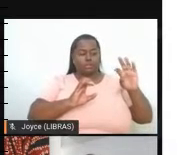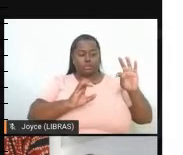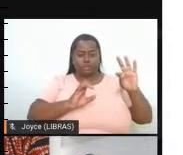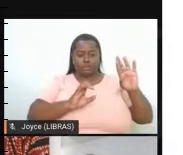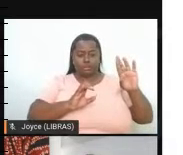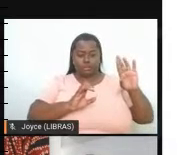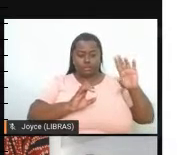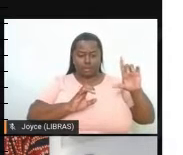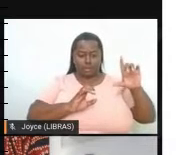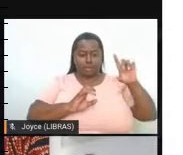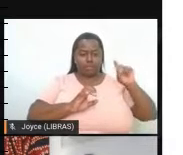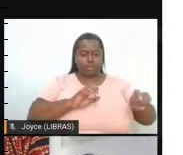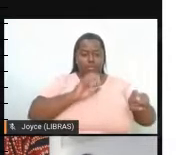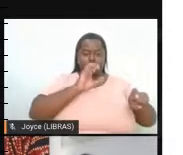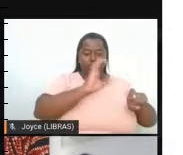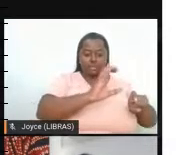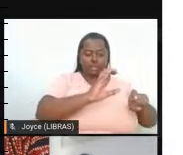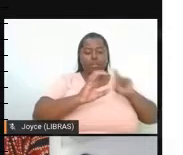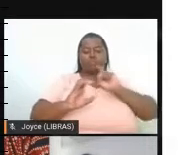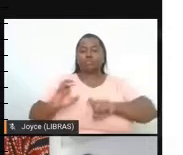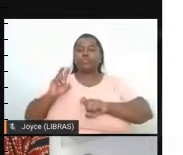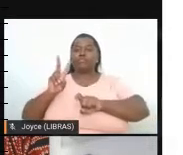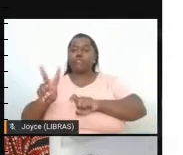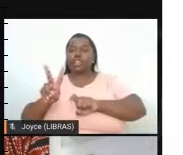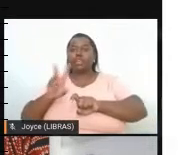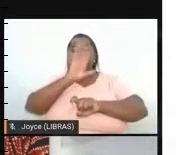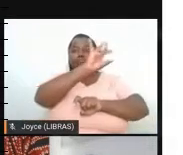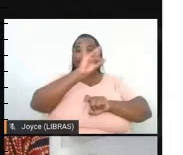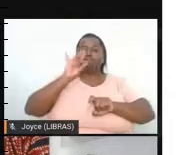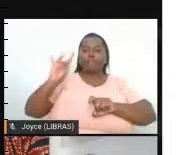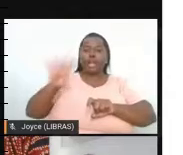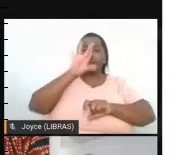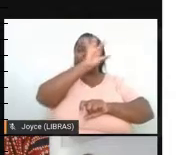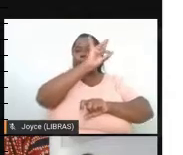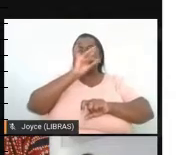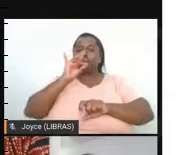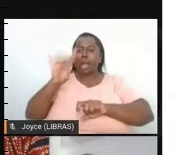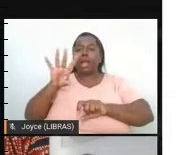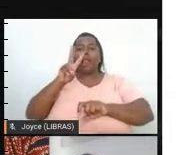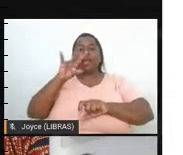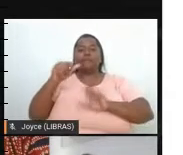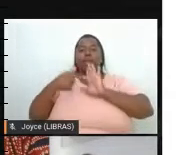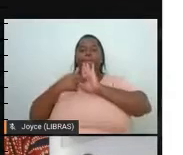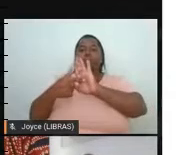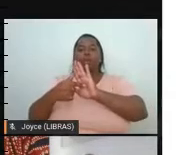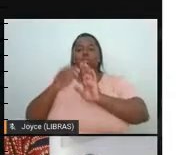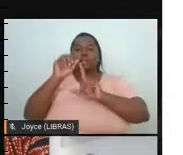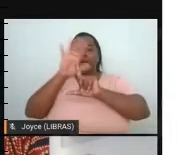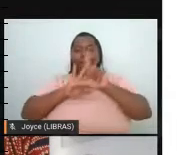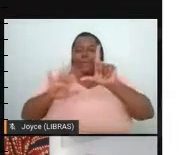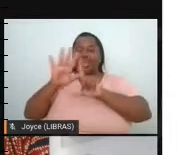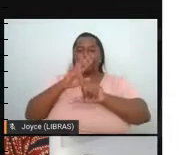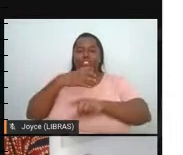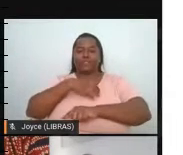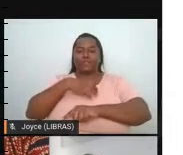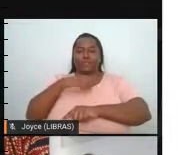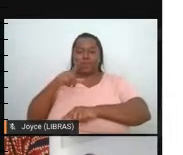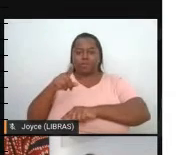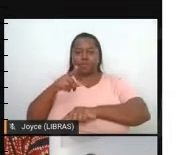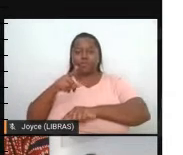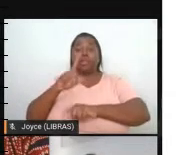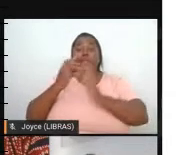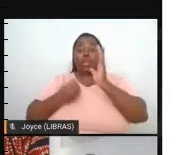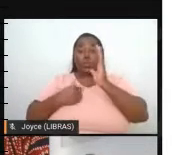assim no AVA, tá? Depois que eu criei essa questão, eu consigo duplicar essa questão,